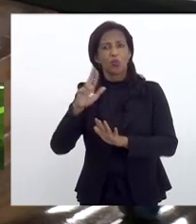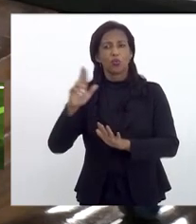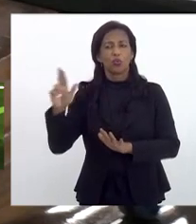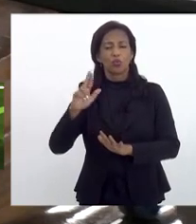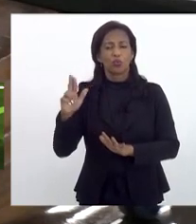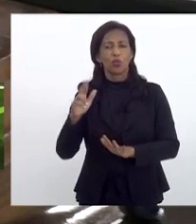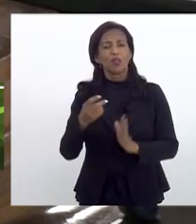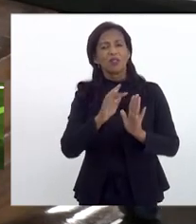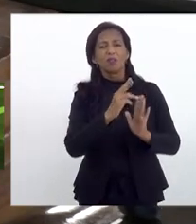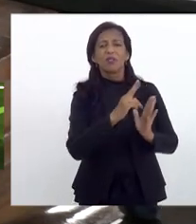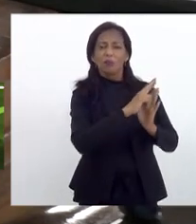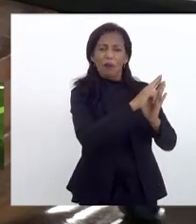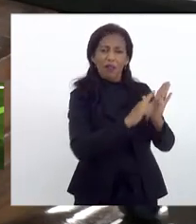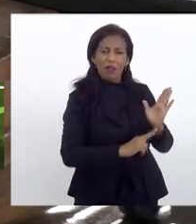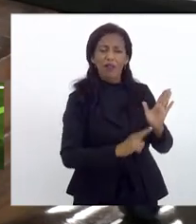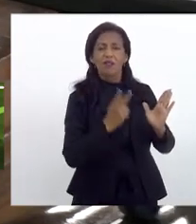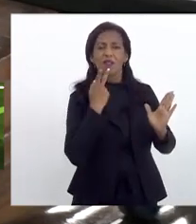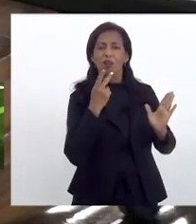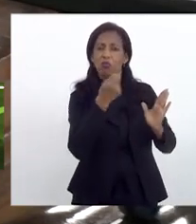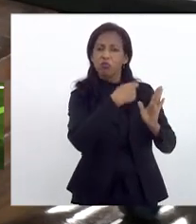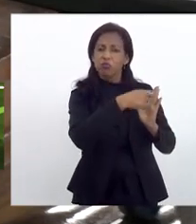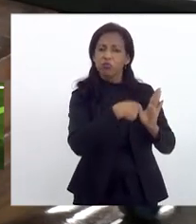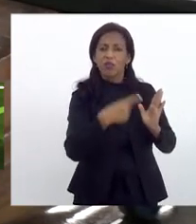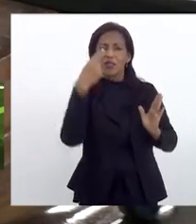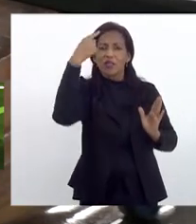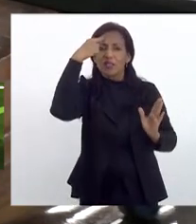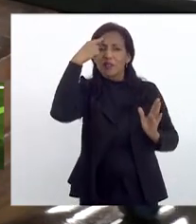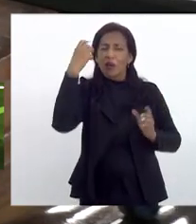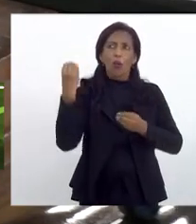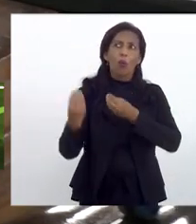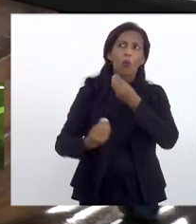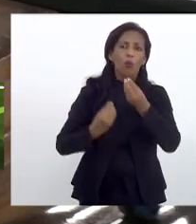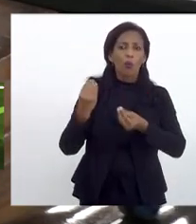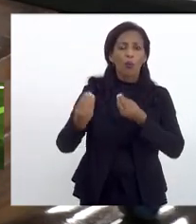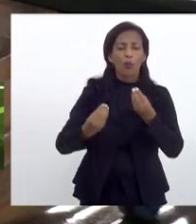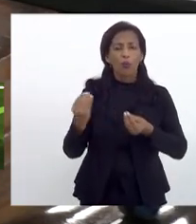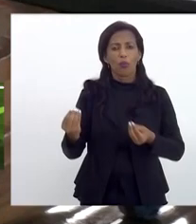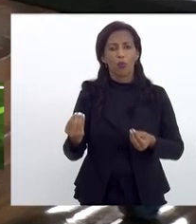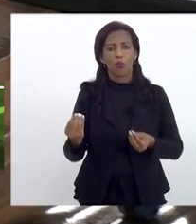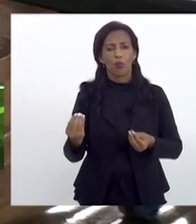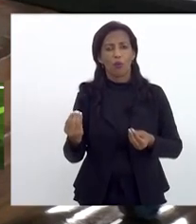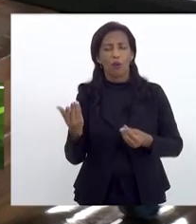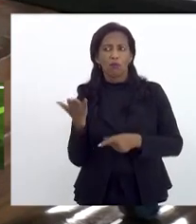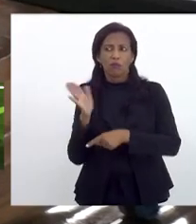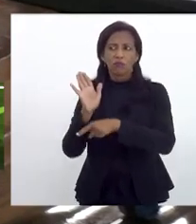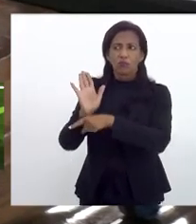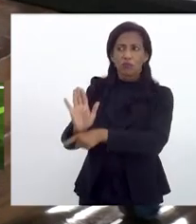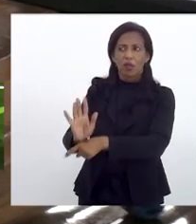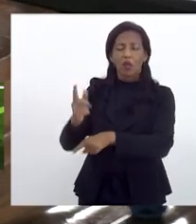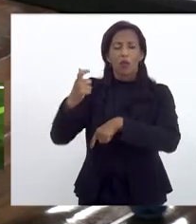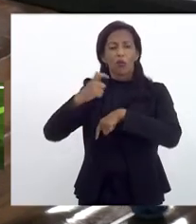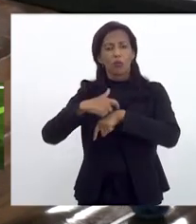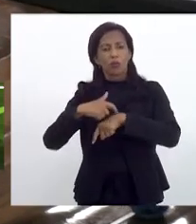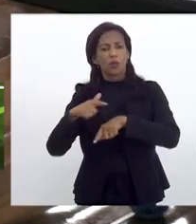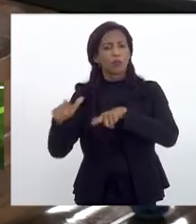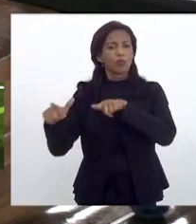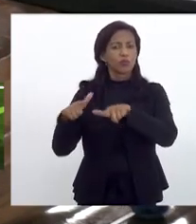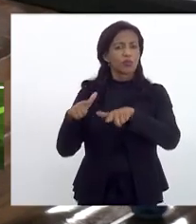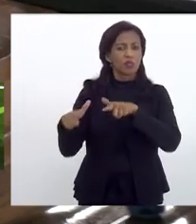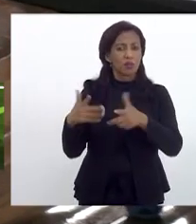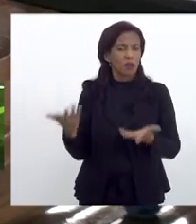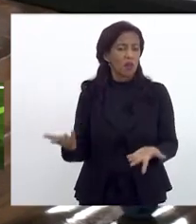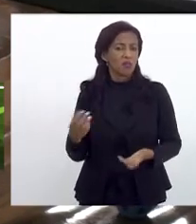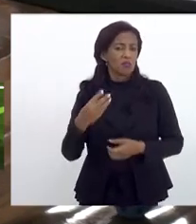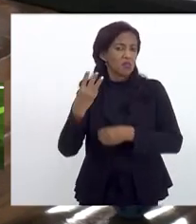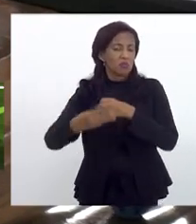Uma redação De se dizer Que se pensar Como Contemplar O tempo De serviço Eu não sei Se